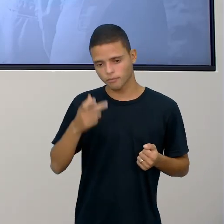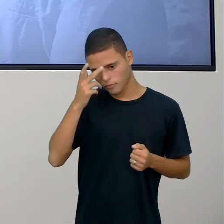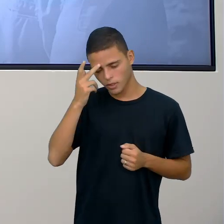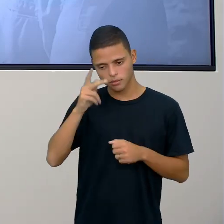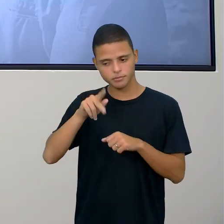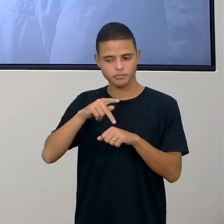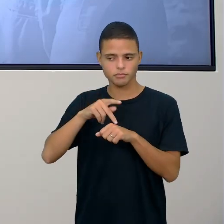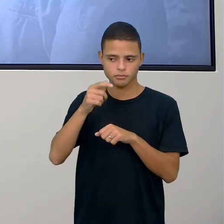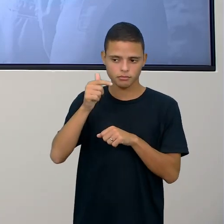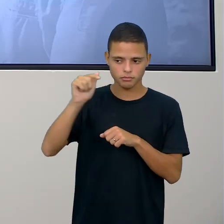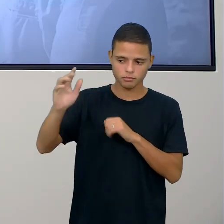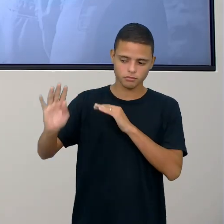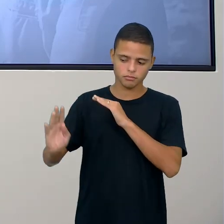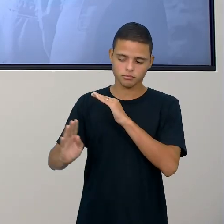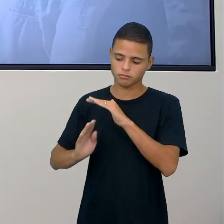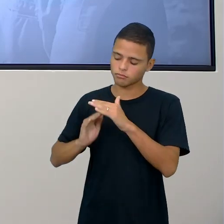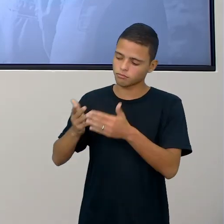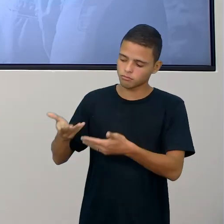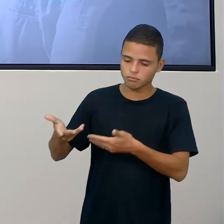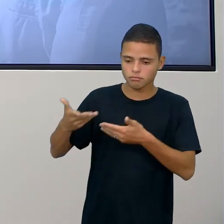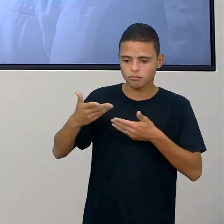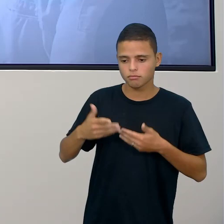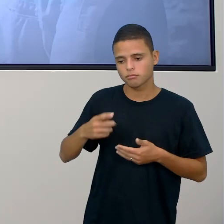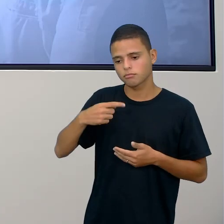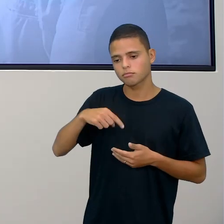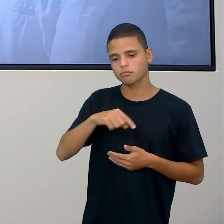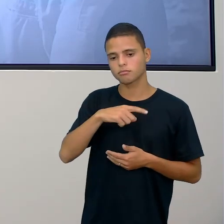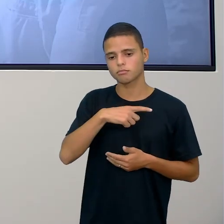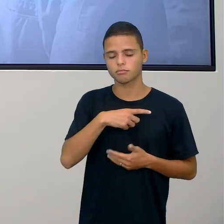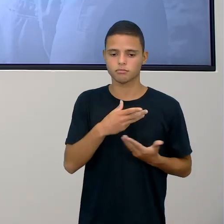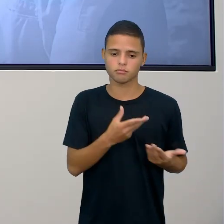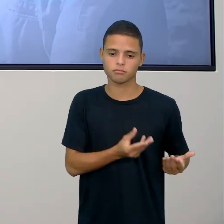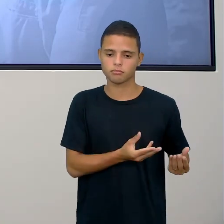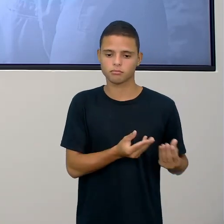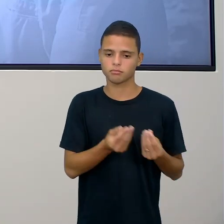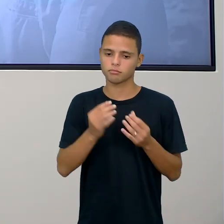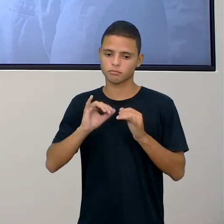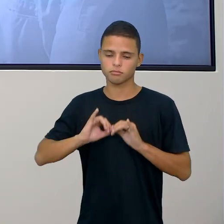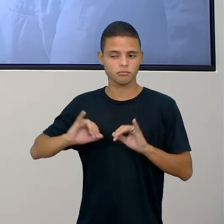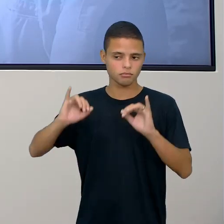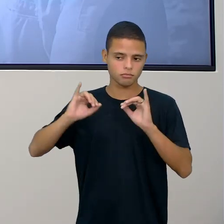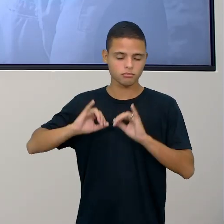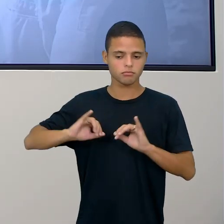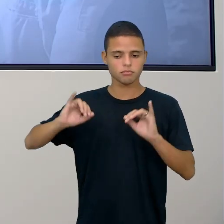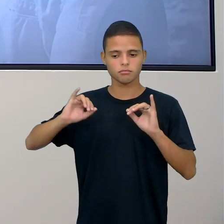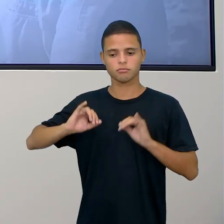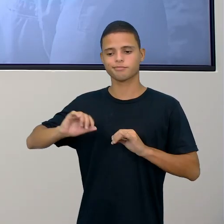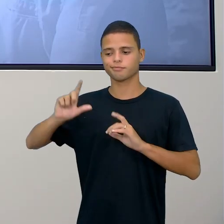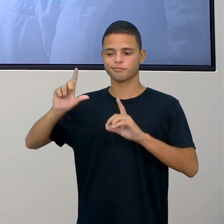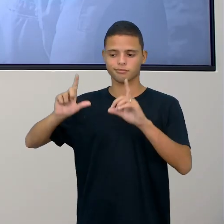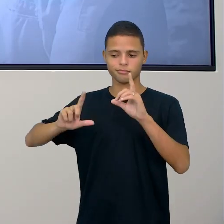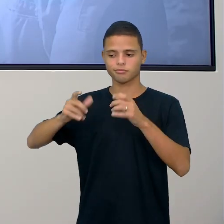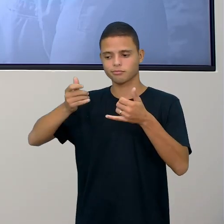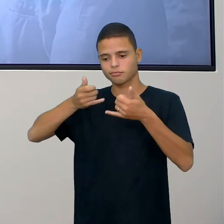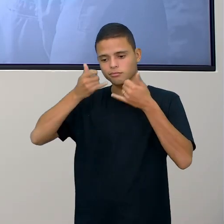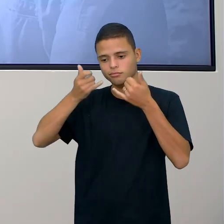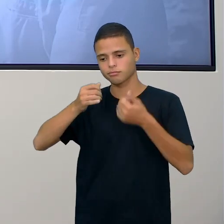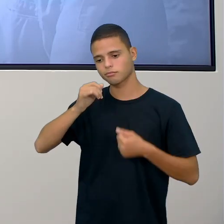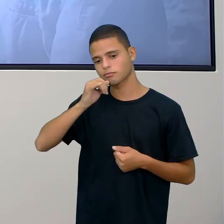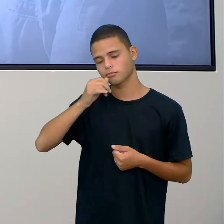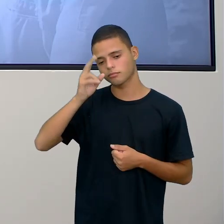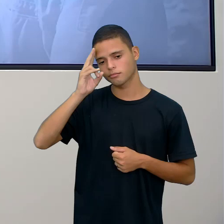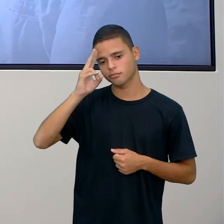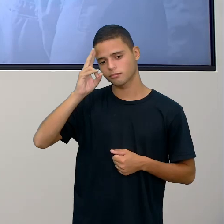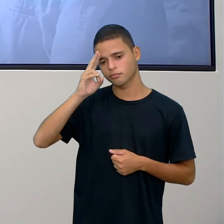os migrantes, mas a gente tem aí uma série de notícias, por exemplo, eu me